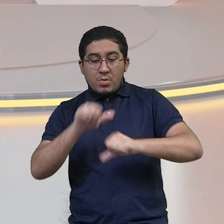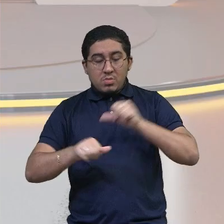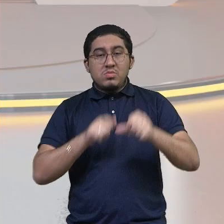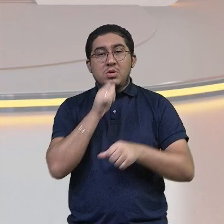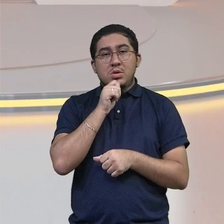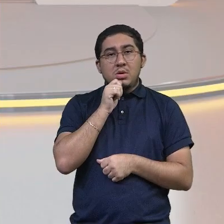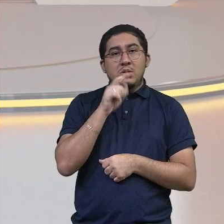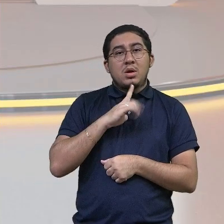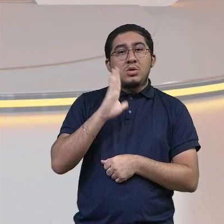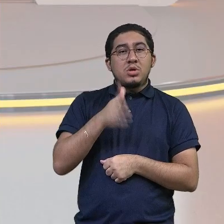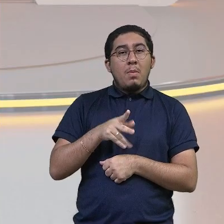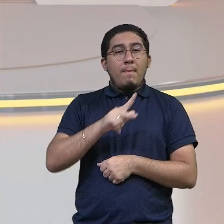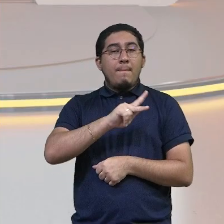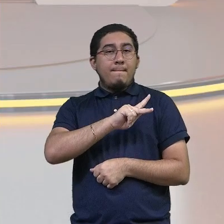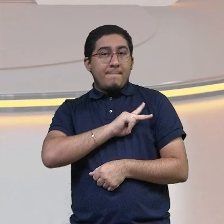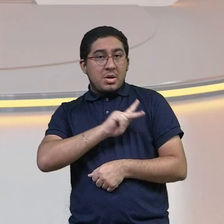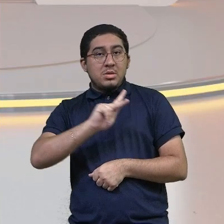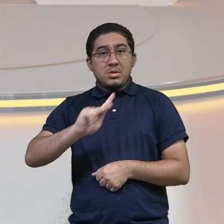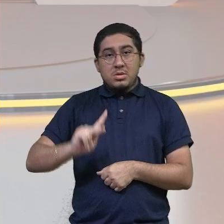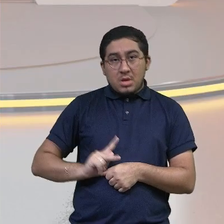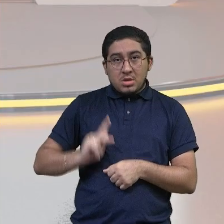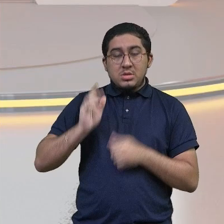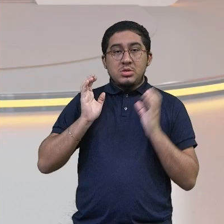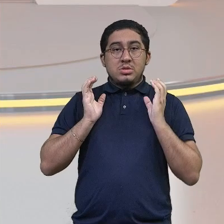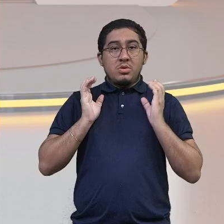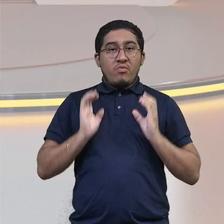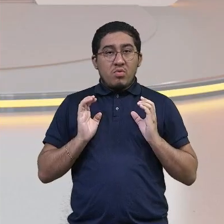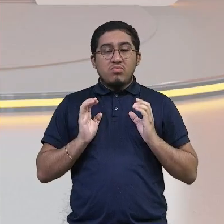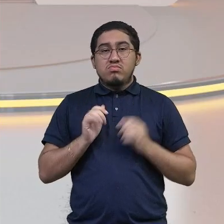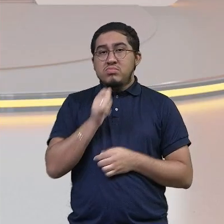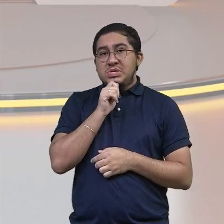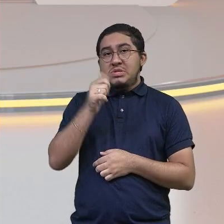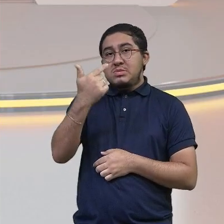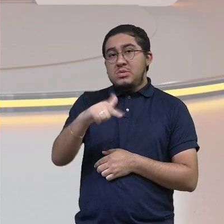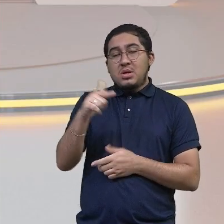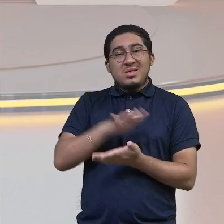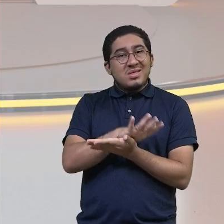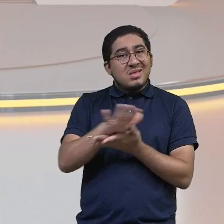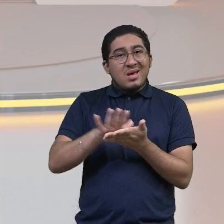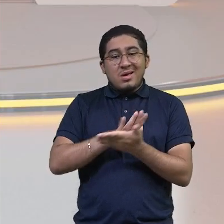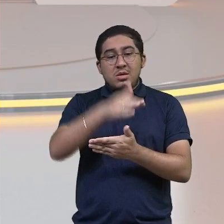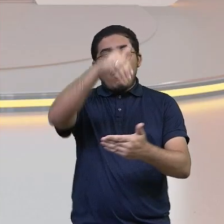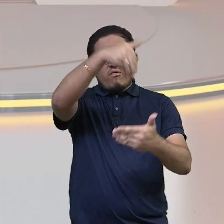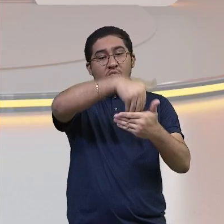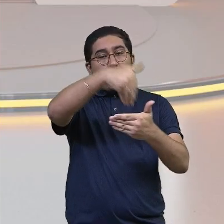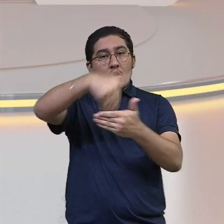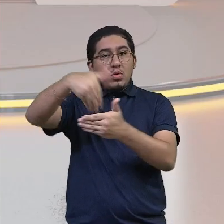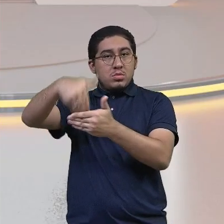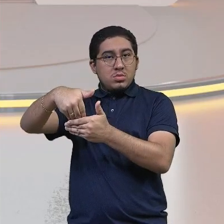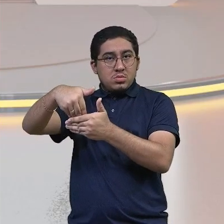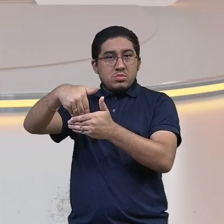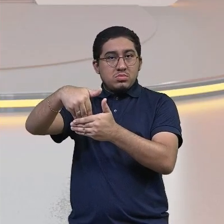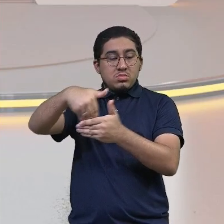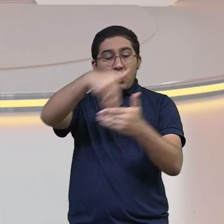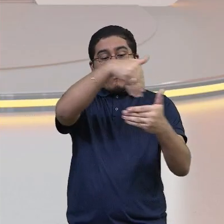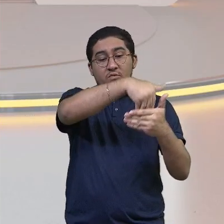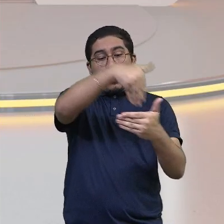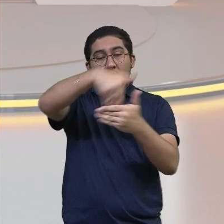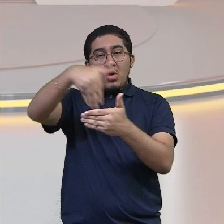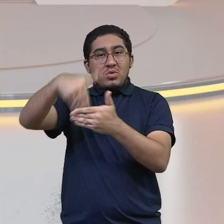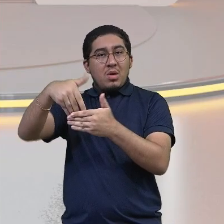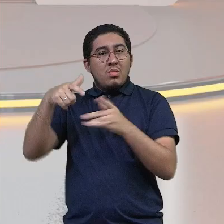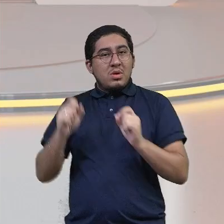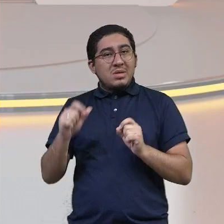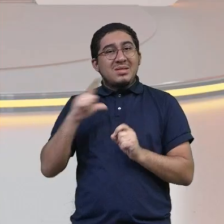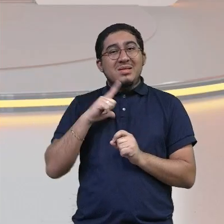um presidente civil, ainda não tivemos eleições. As eleições foram indiretas, ou seja,